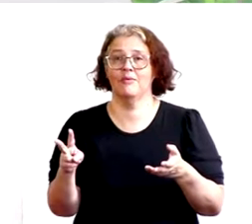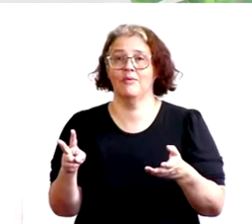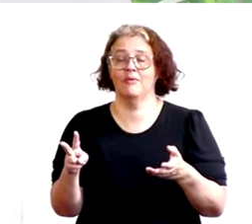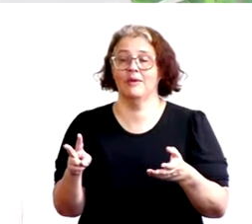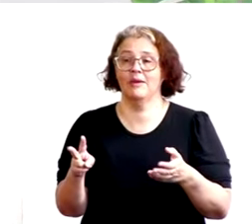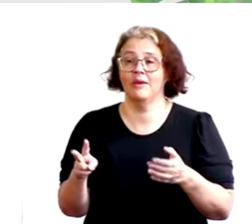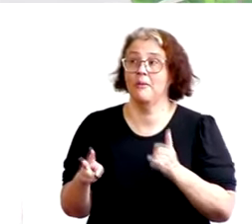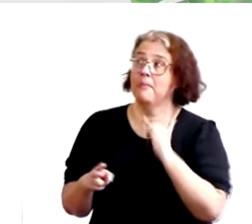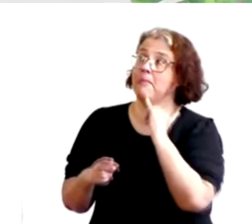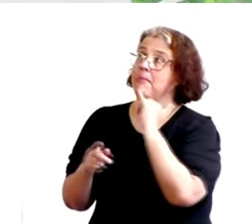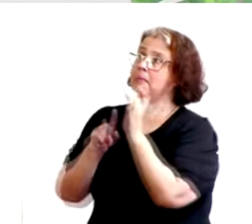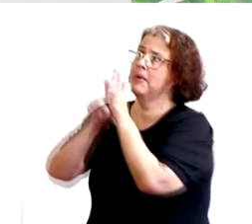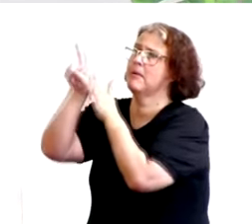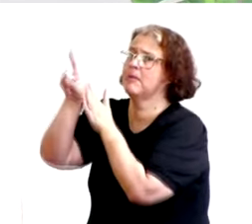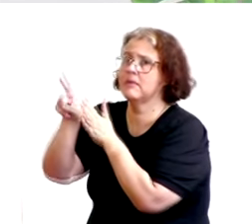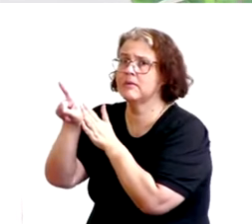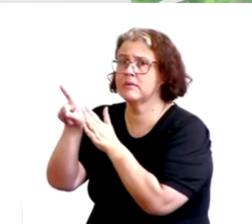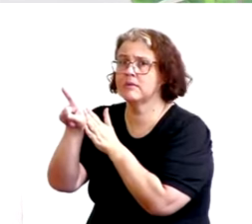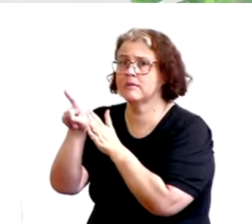indago